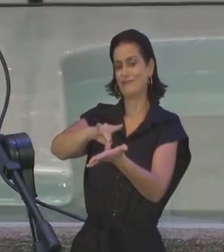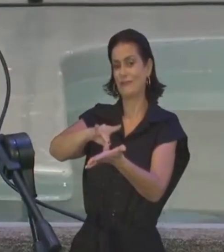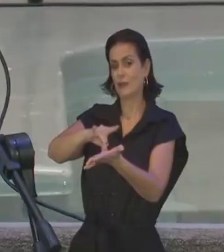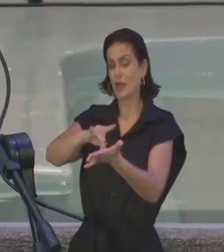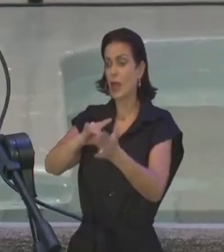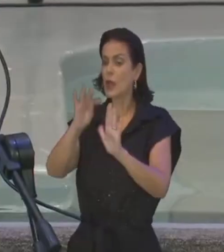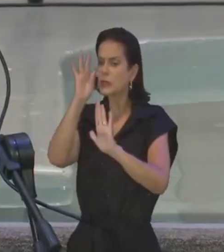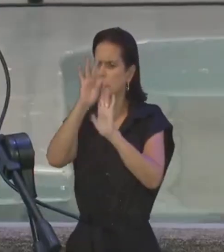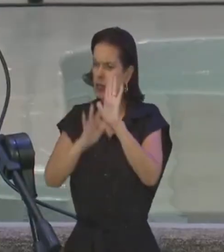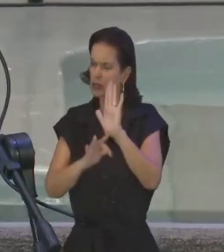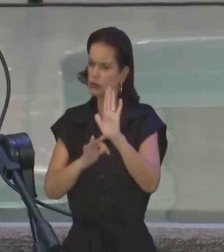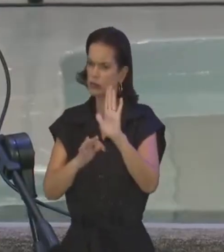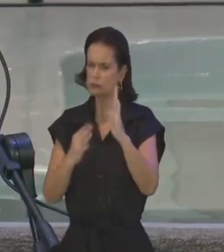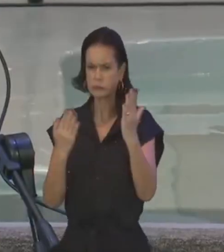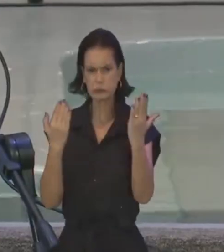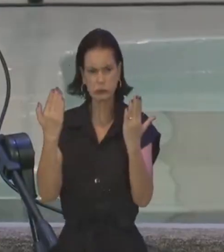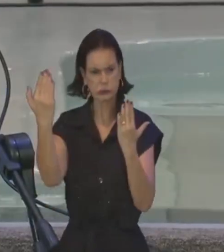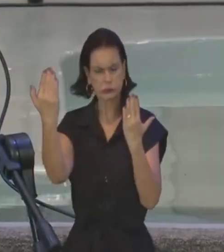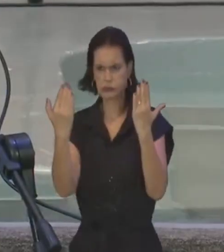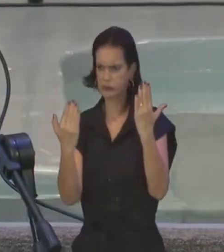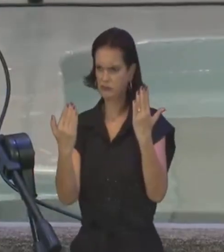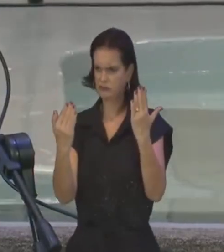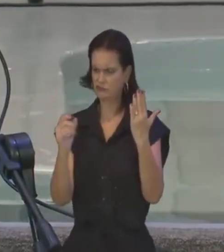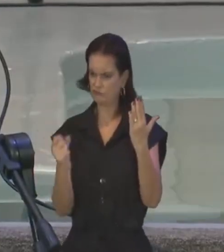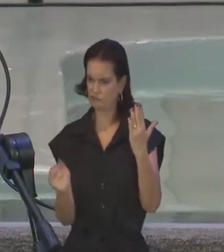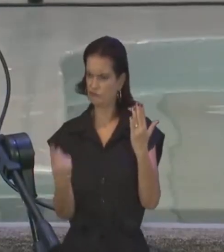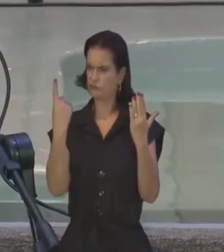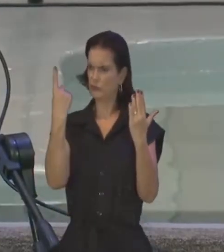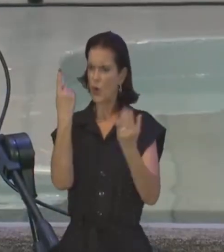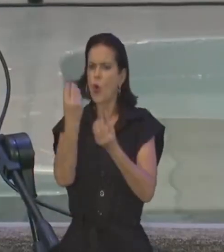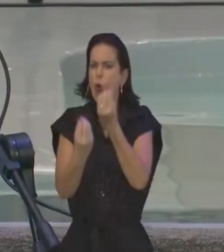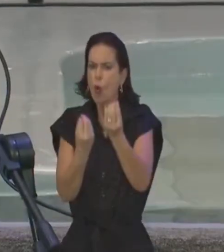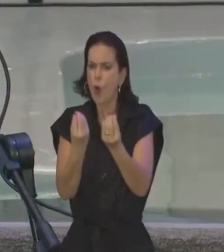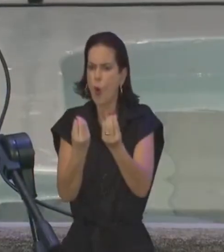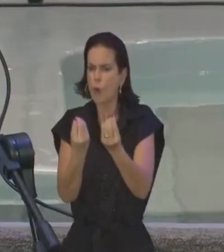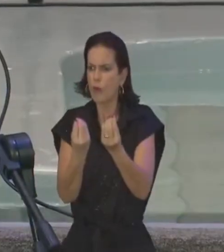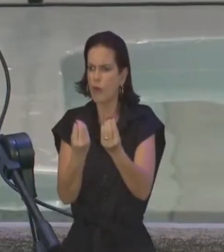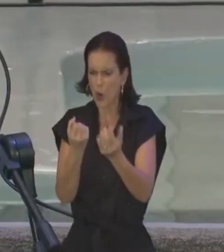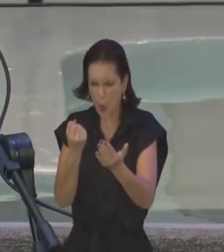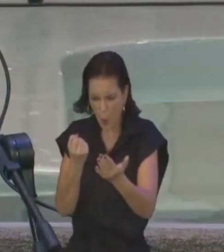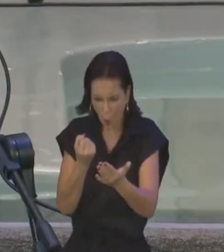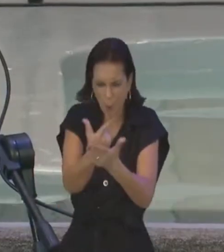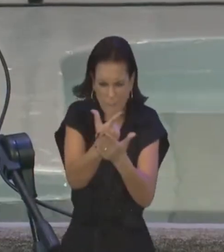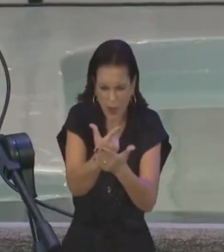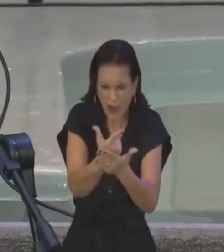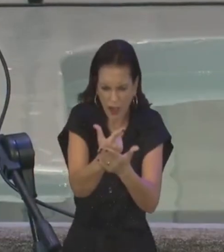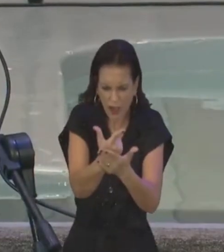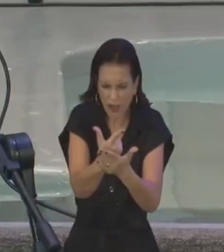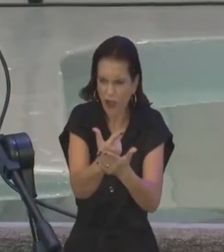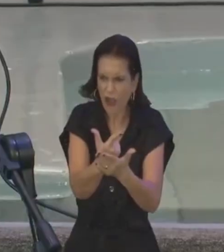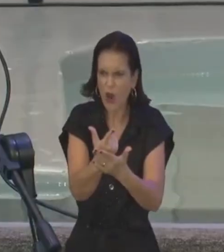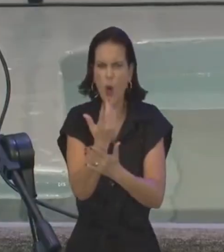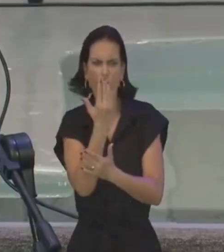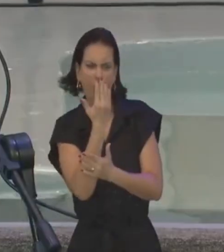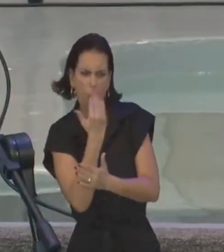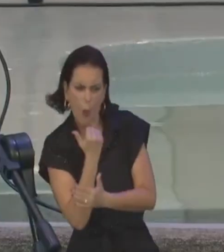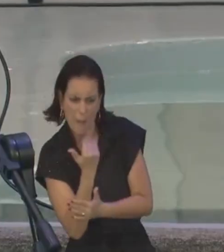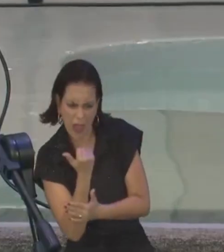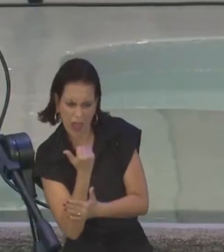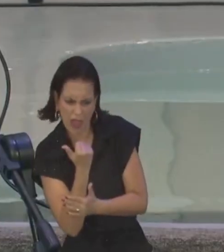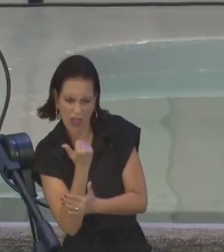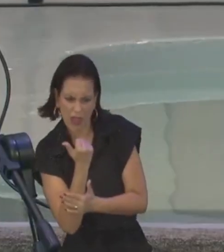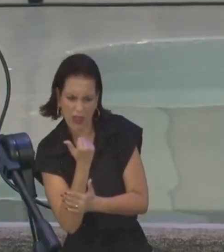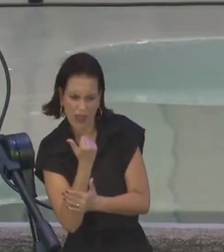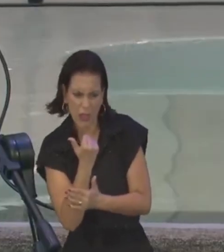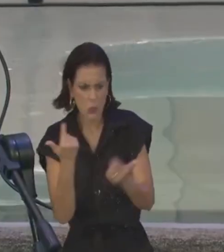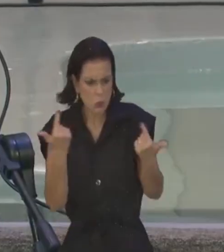que parece um paradoxo, uma contradição. Como assim? Comprar e comer sem